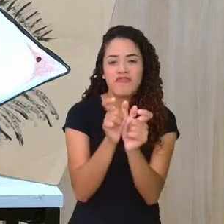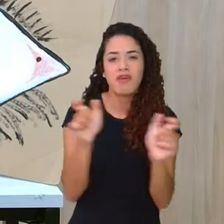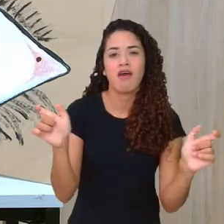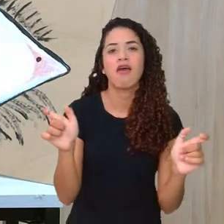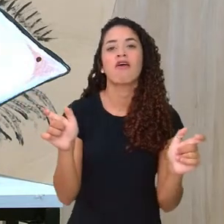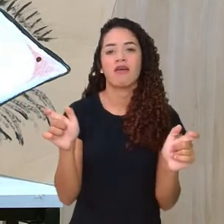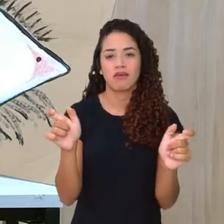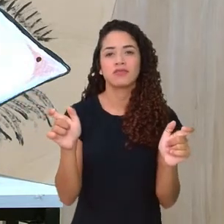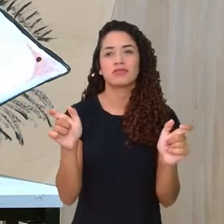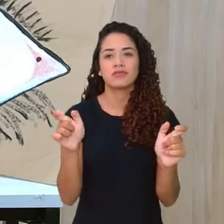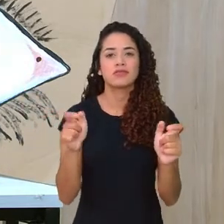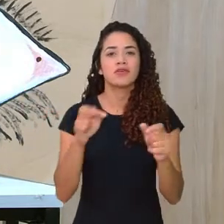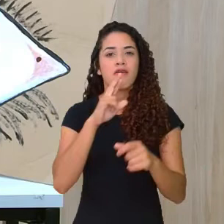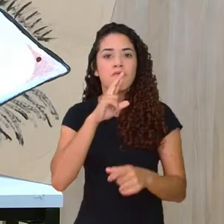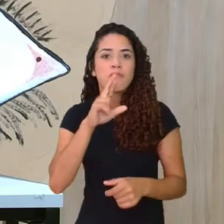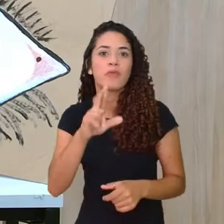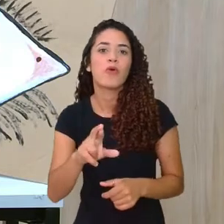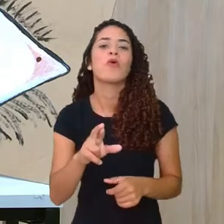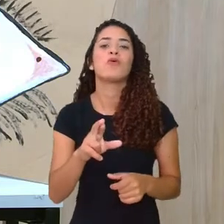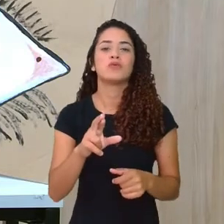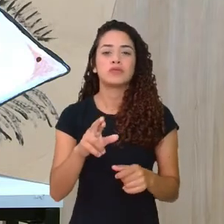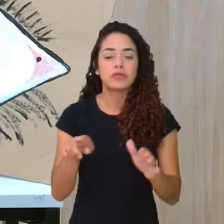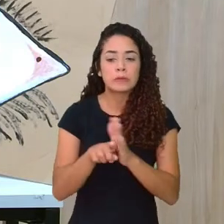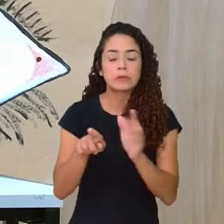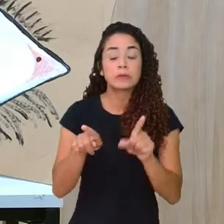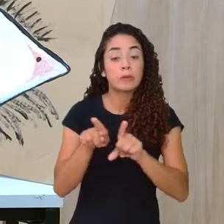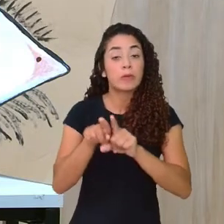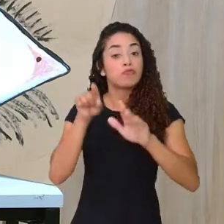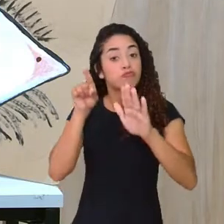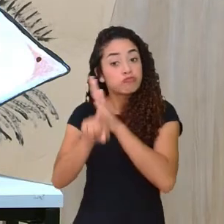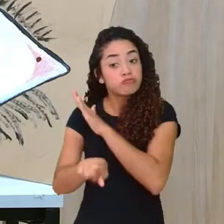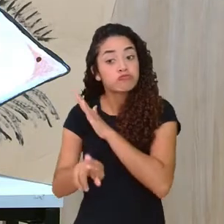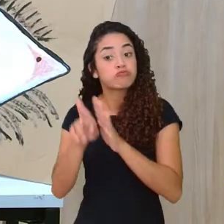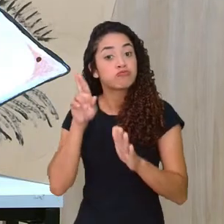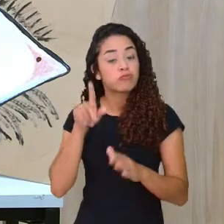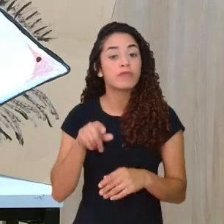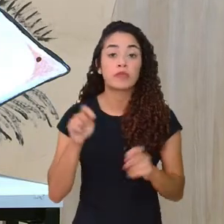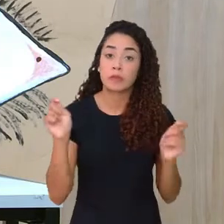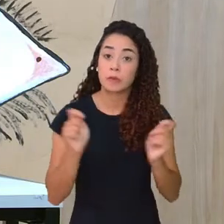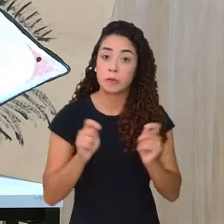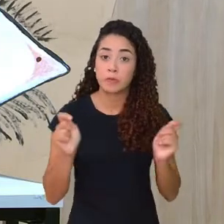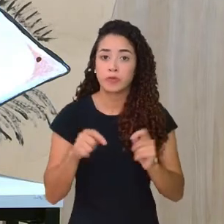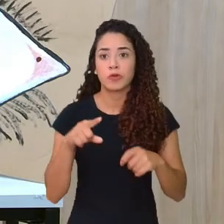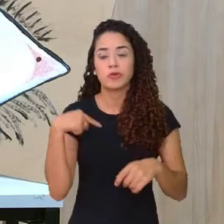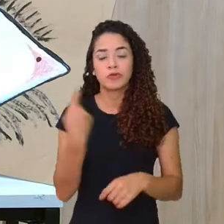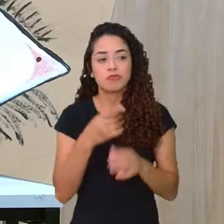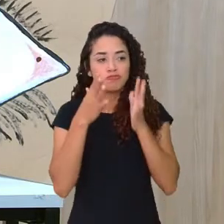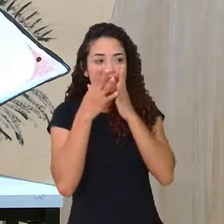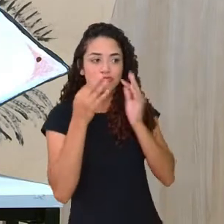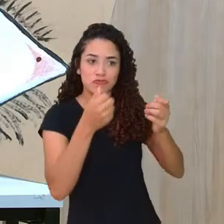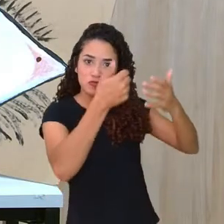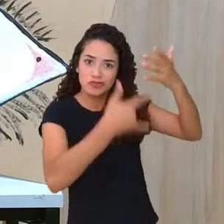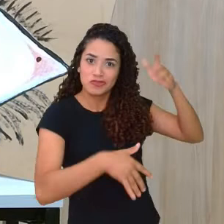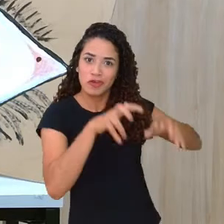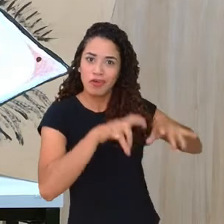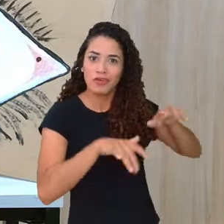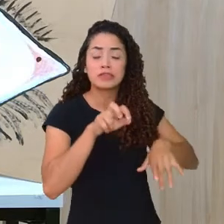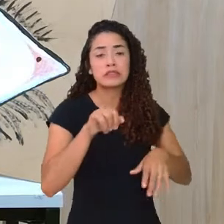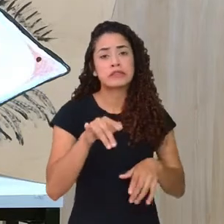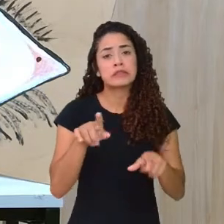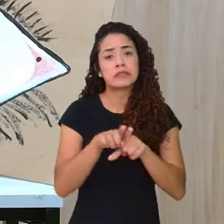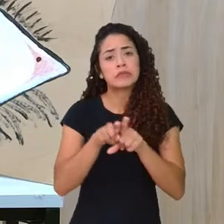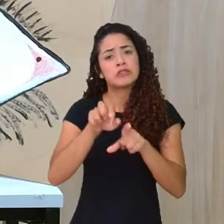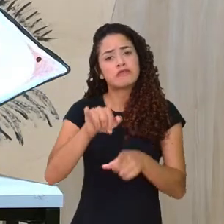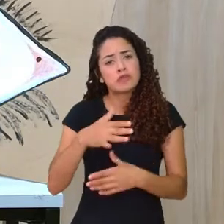para a gente, responder as questões, fazer pergunta, porque nós estamos ligadinhas, olhando aí o chat de vocês. E se estiverem gostando,